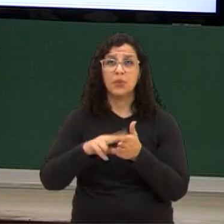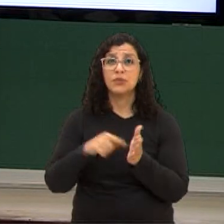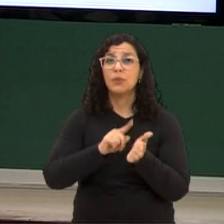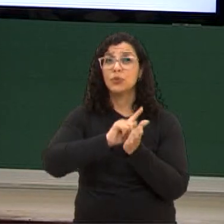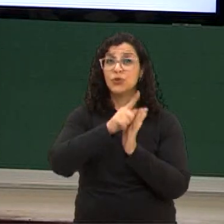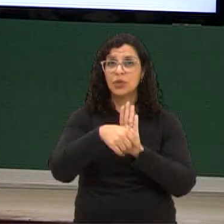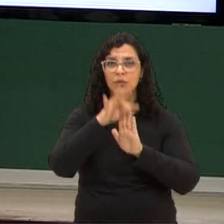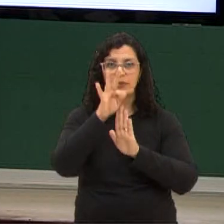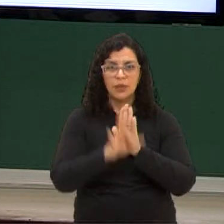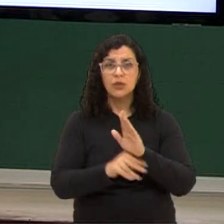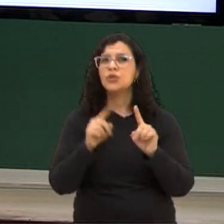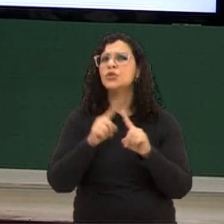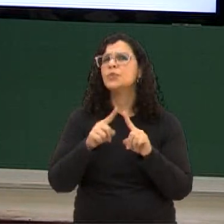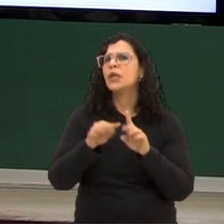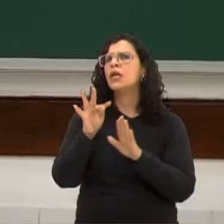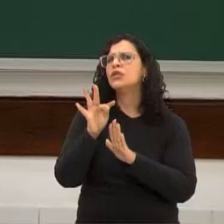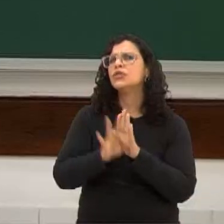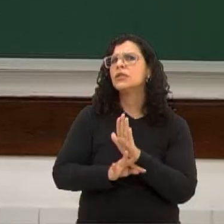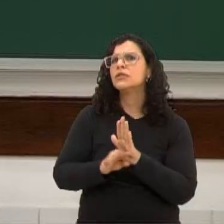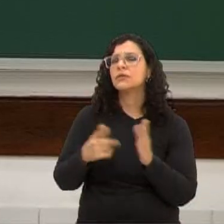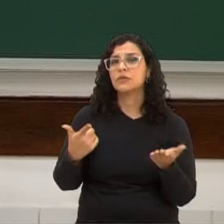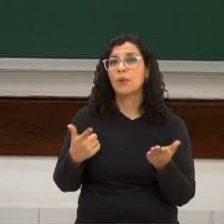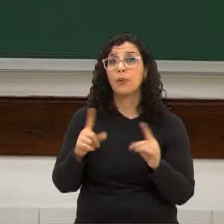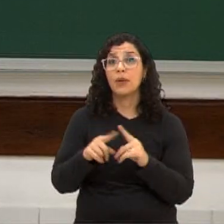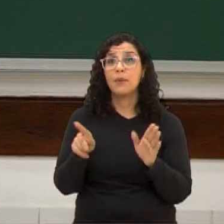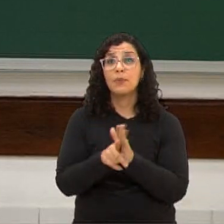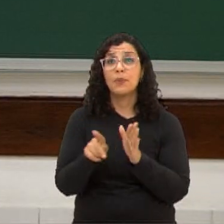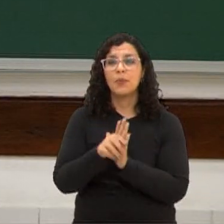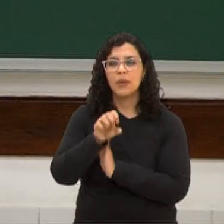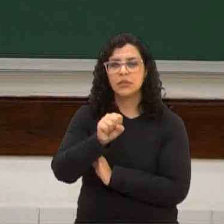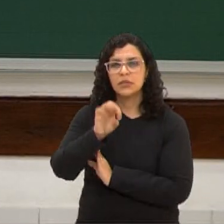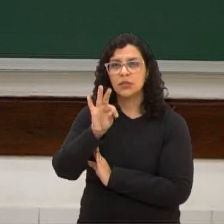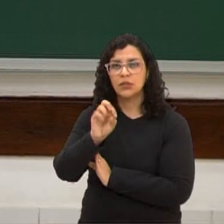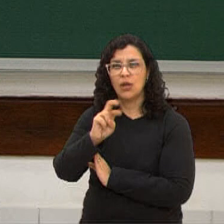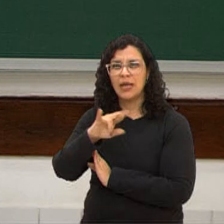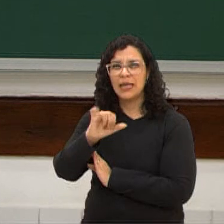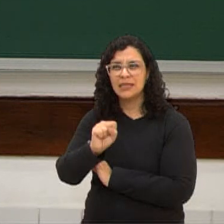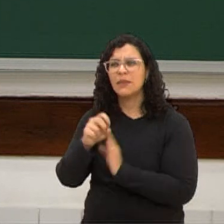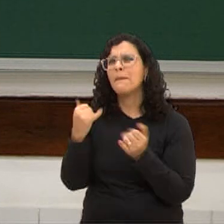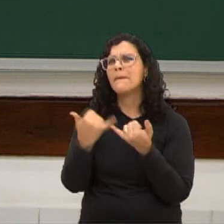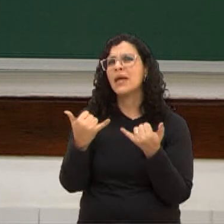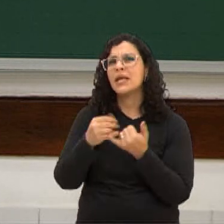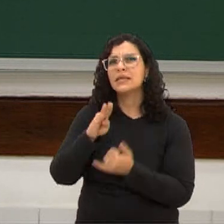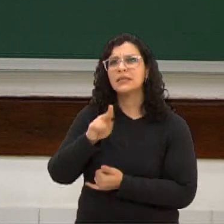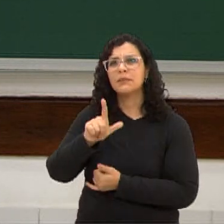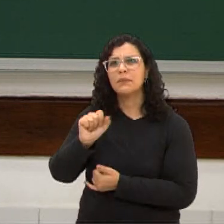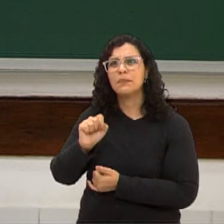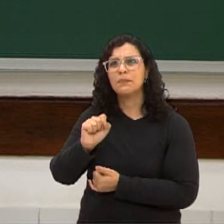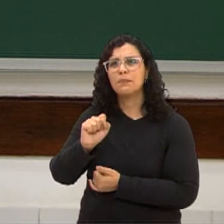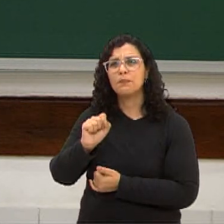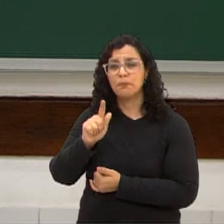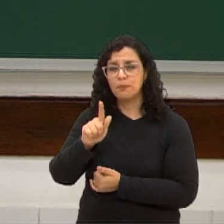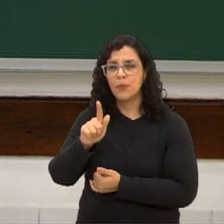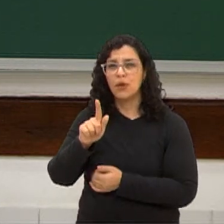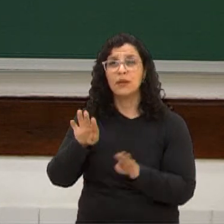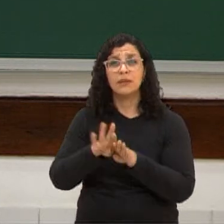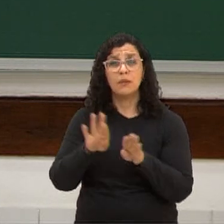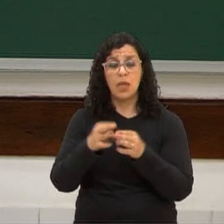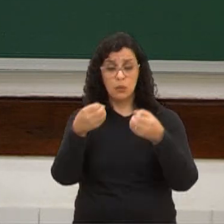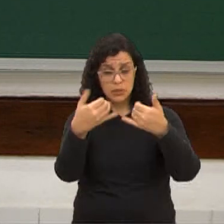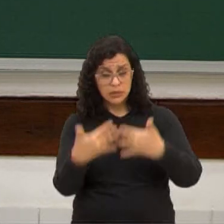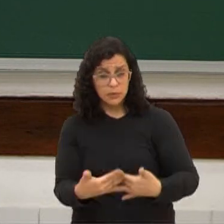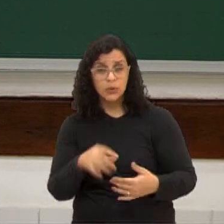de gênero textual. Por que é um tipo de gênero textual? Porque os stories funcionam como um blog, né? É um relato pessoal. Ali você está contando